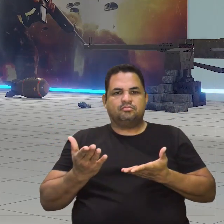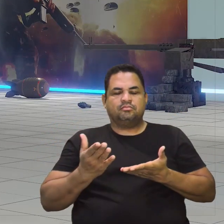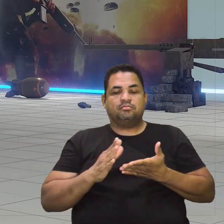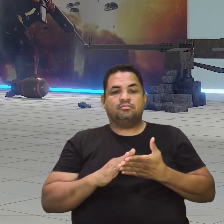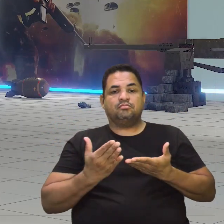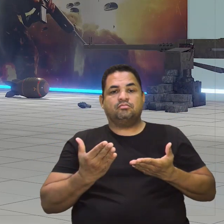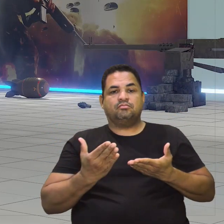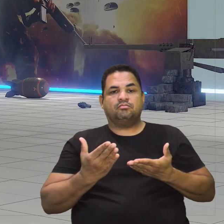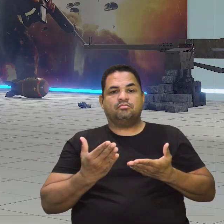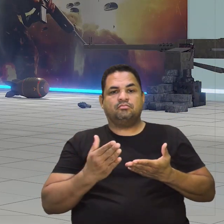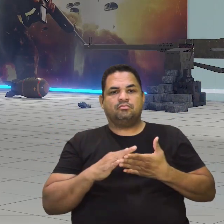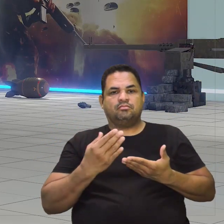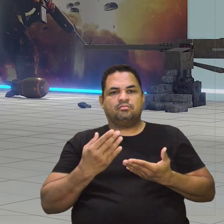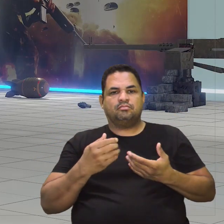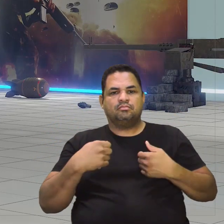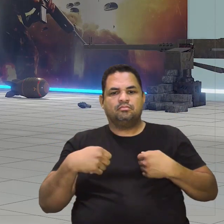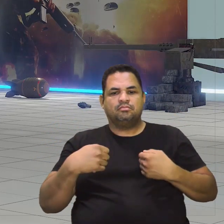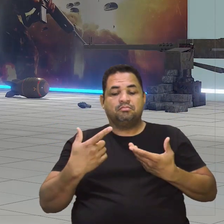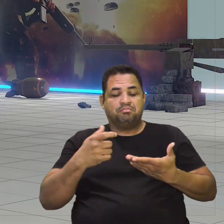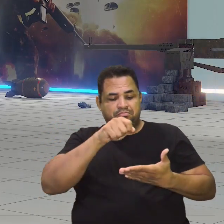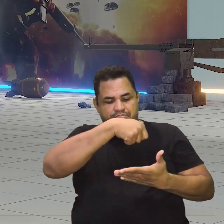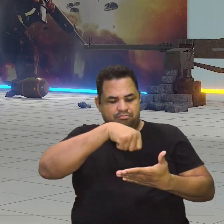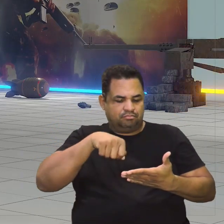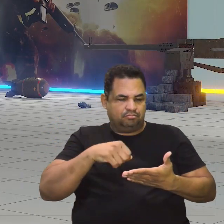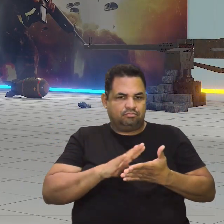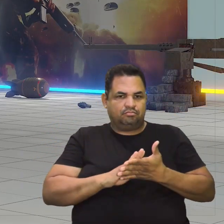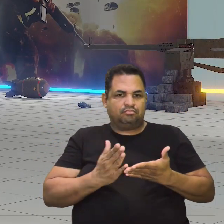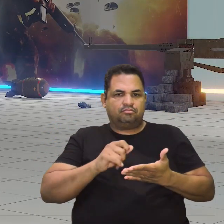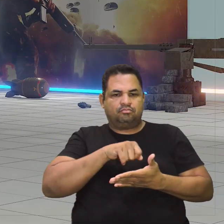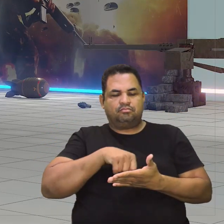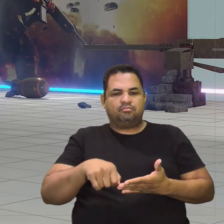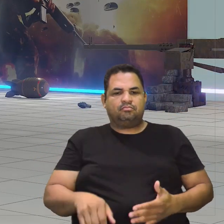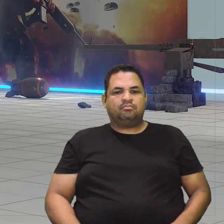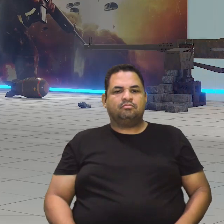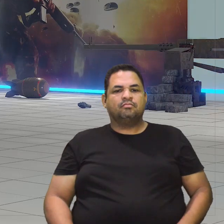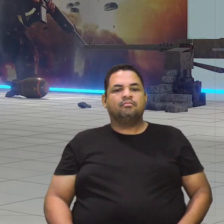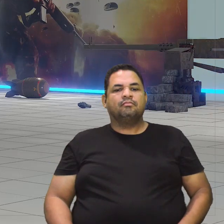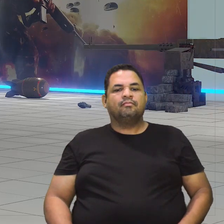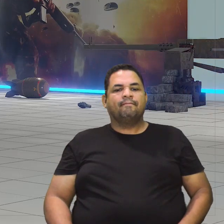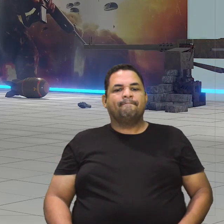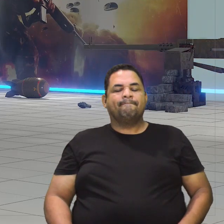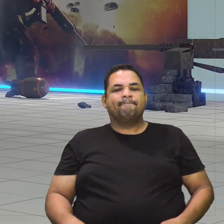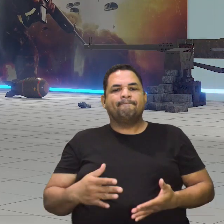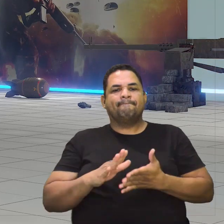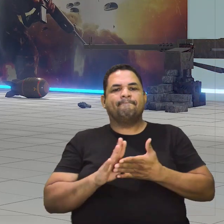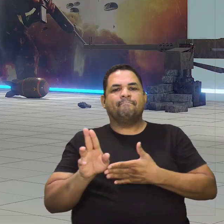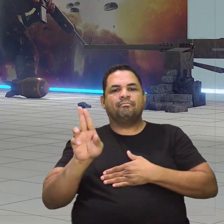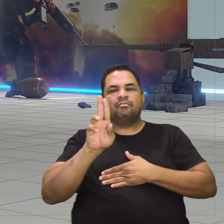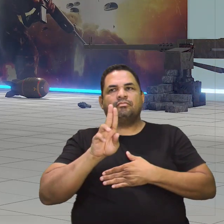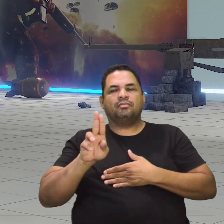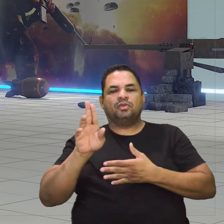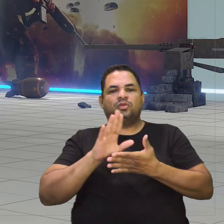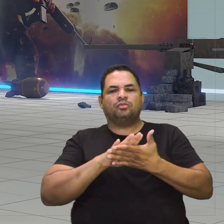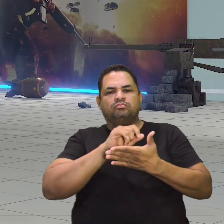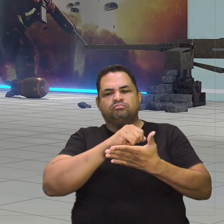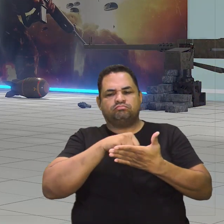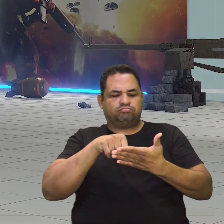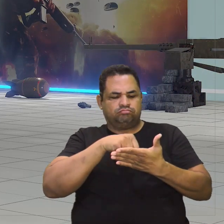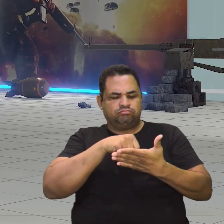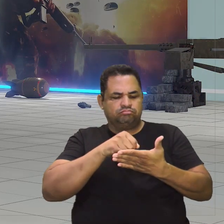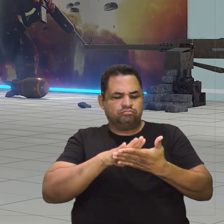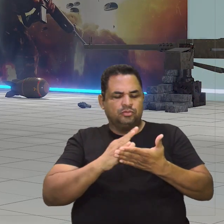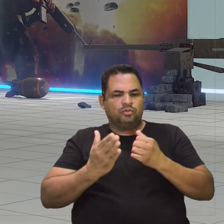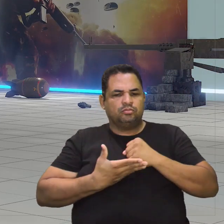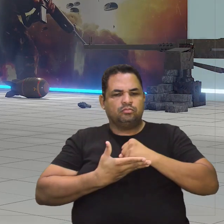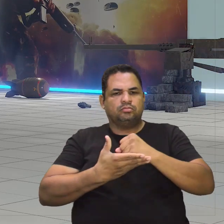vocês... Nossa, eu preciso anotar isso. Vocês acabam anotando, para quê? Para servir como rascunho. Quando for